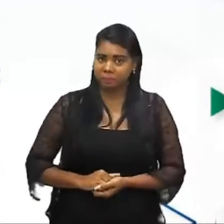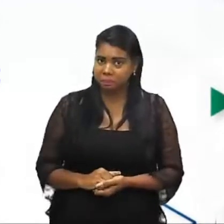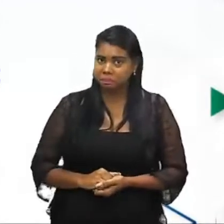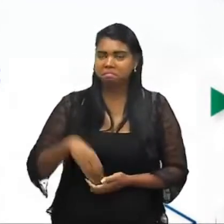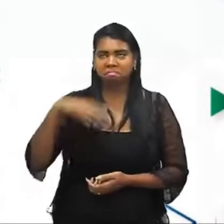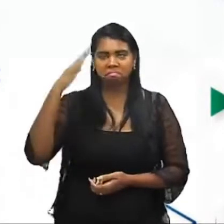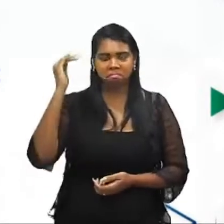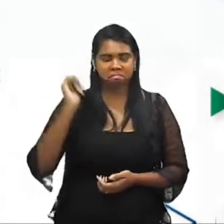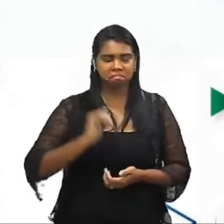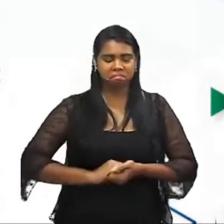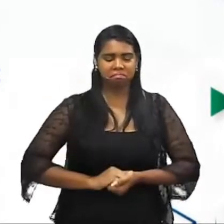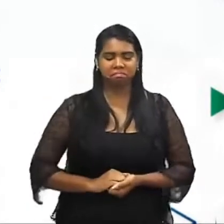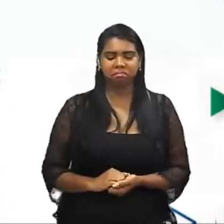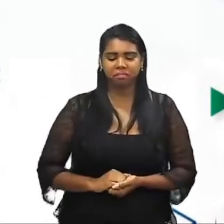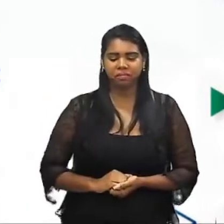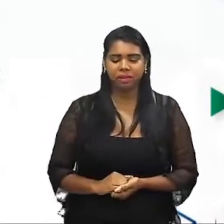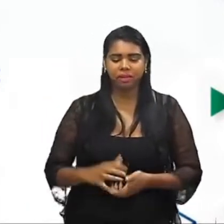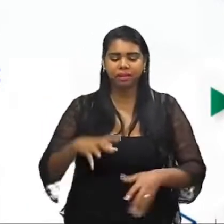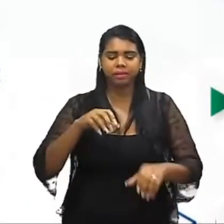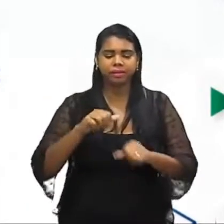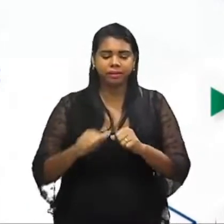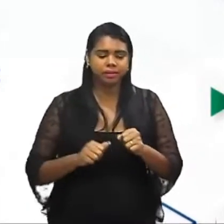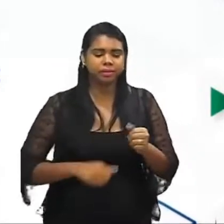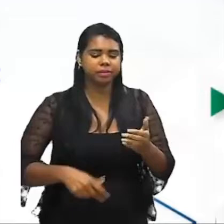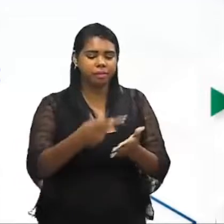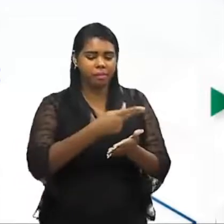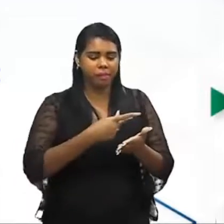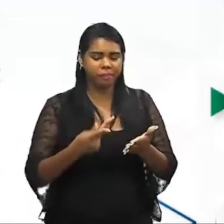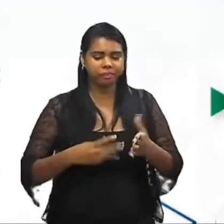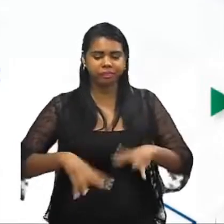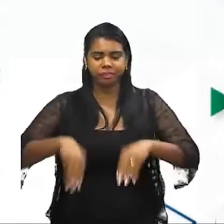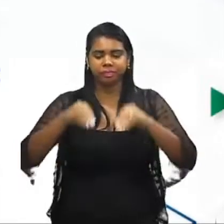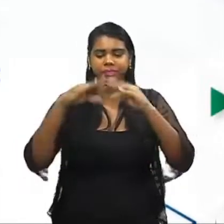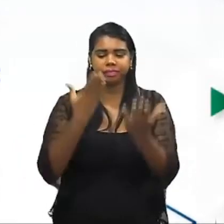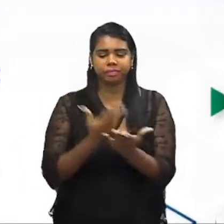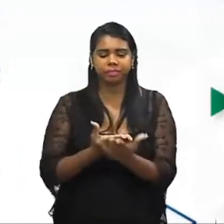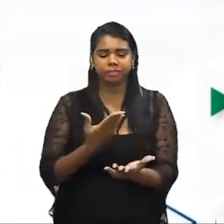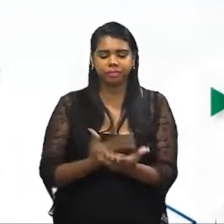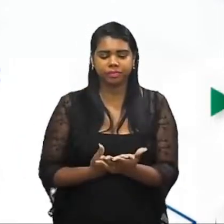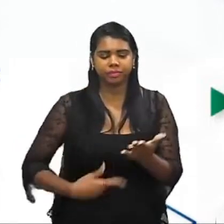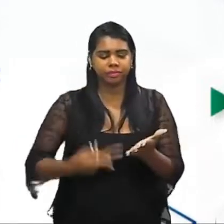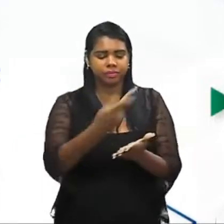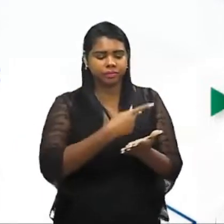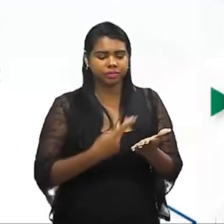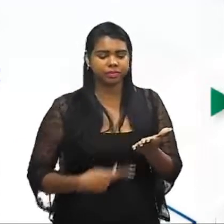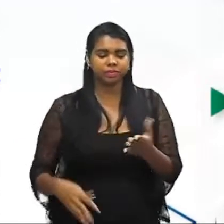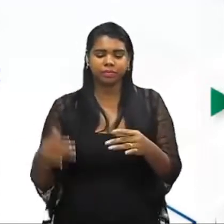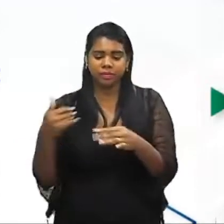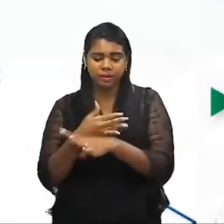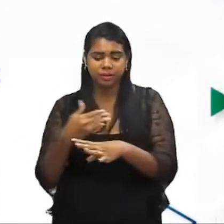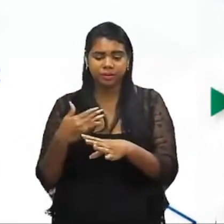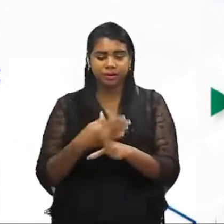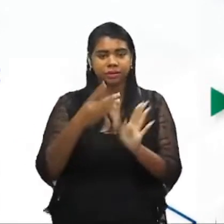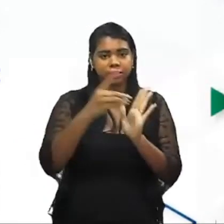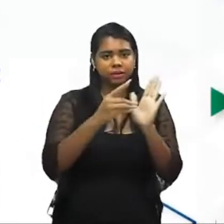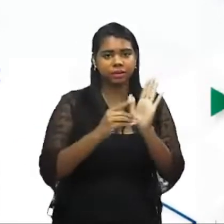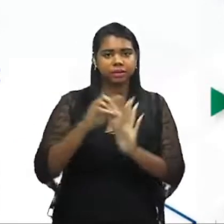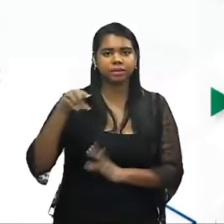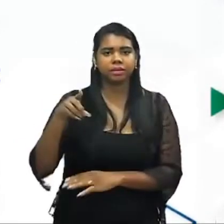fez muita coisa. Então, ele foi formado em artes plásticas pela Escola de Belas Artes em Recife, na década